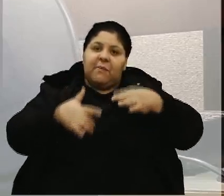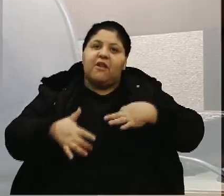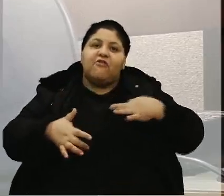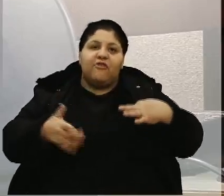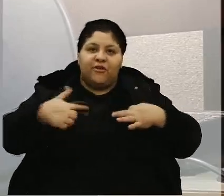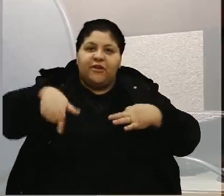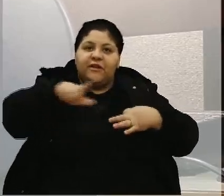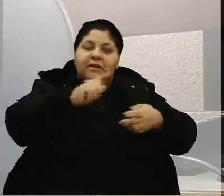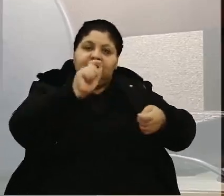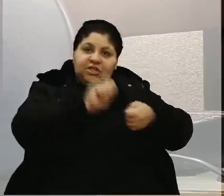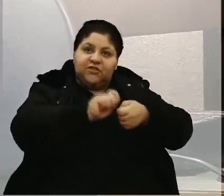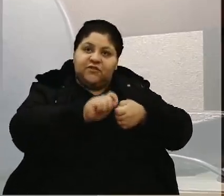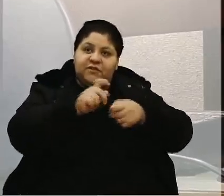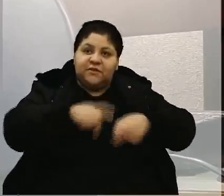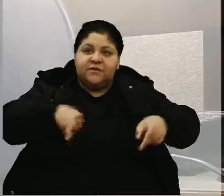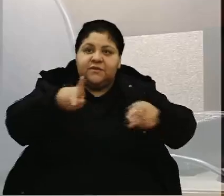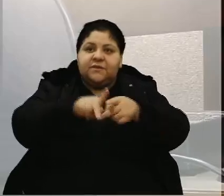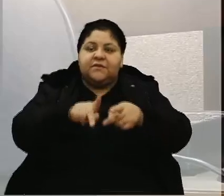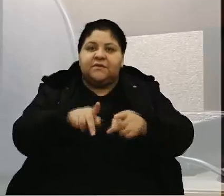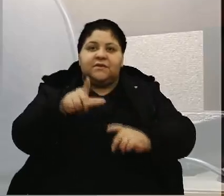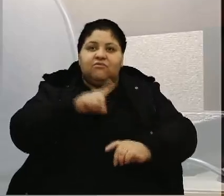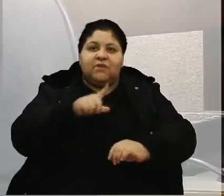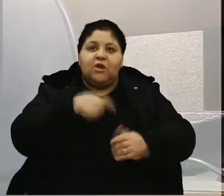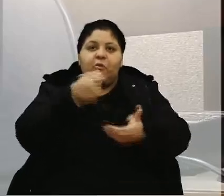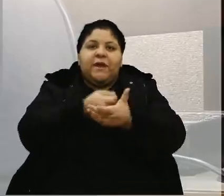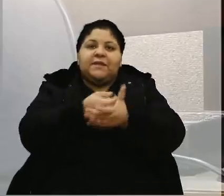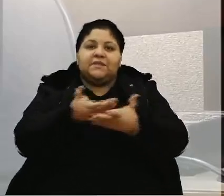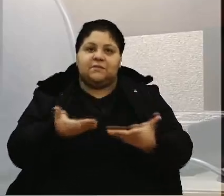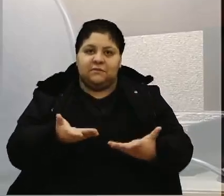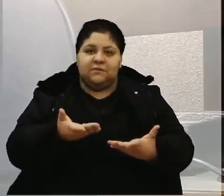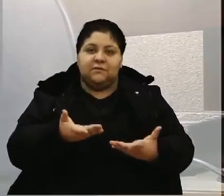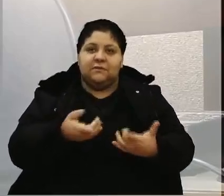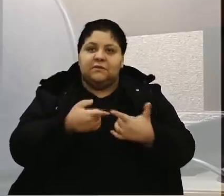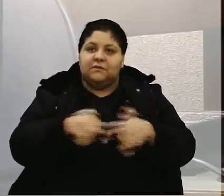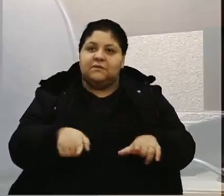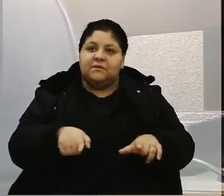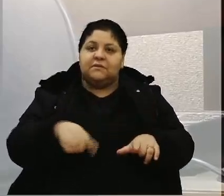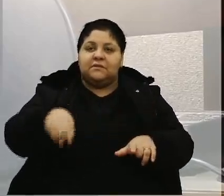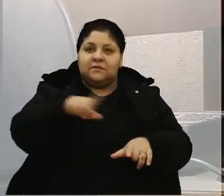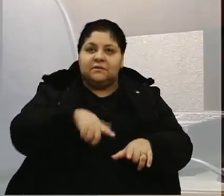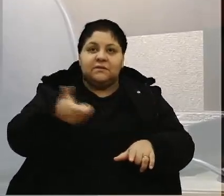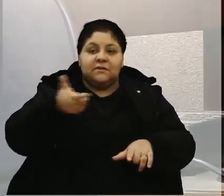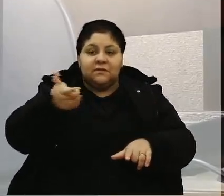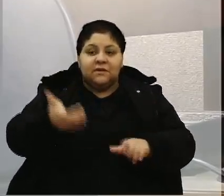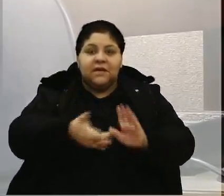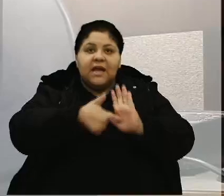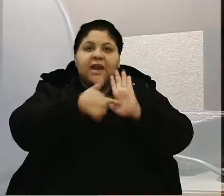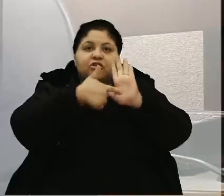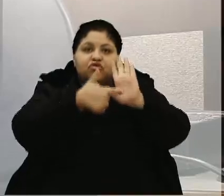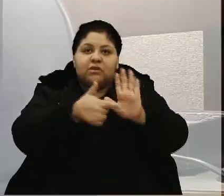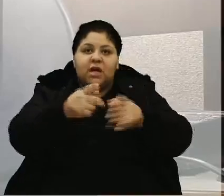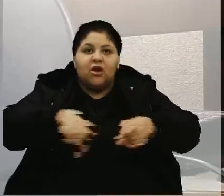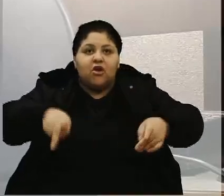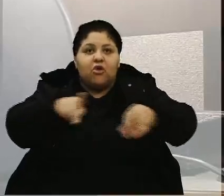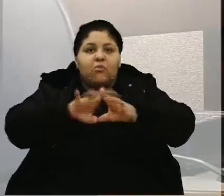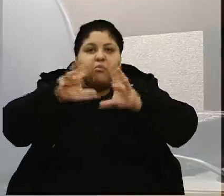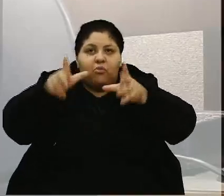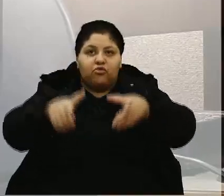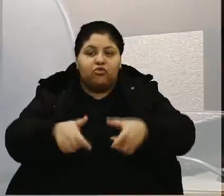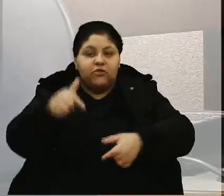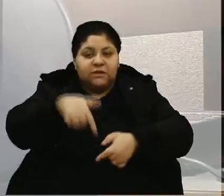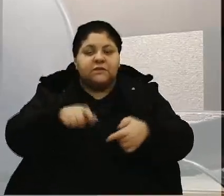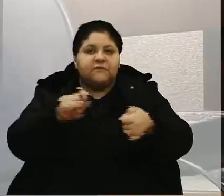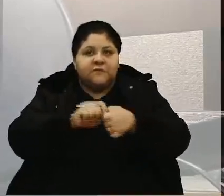gente faz pela população. A gente não teria obrigação, mas a gente faz porque a gente quer ajudar o povo e todos os colegas aqui